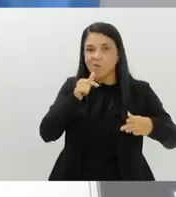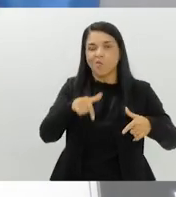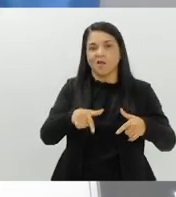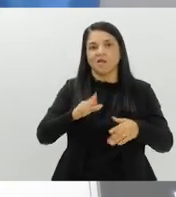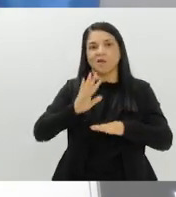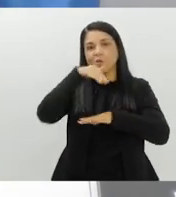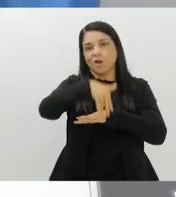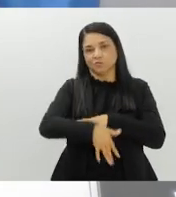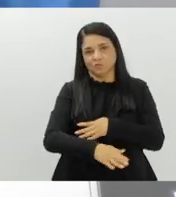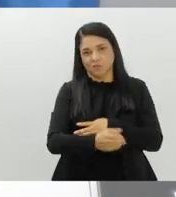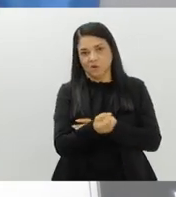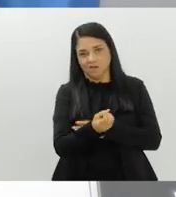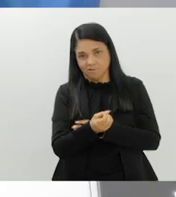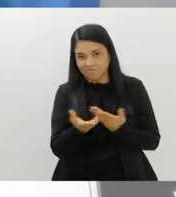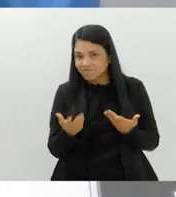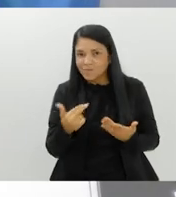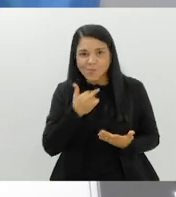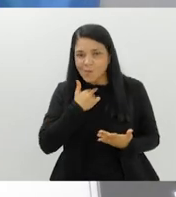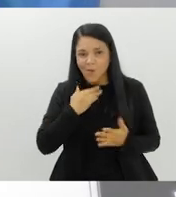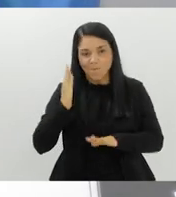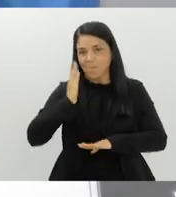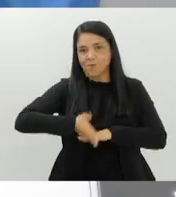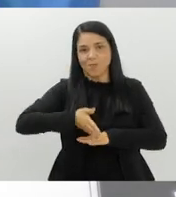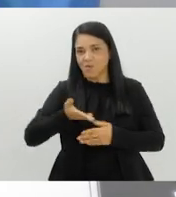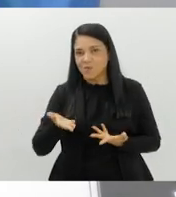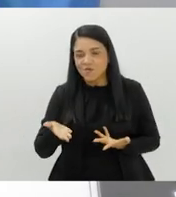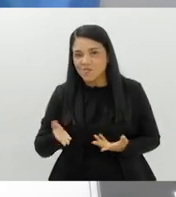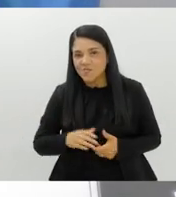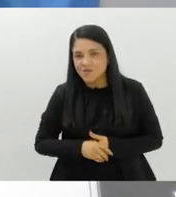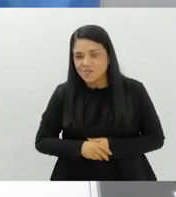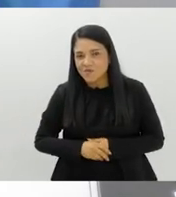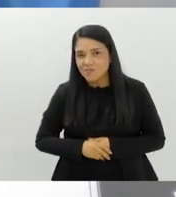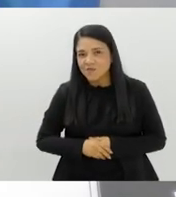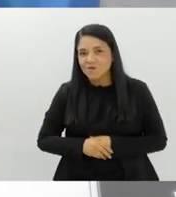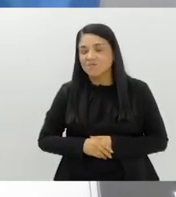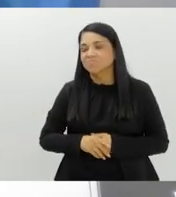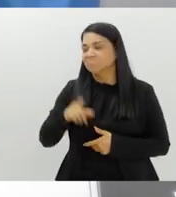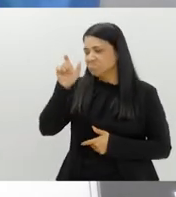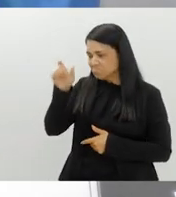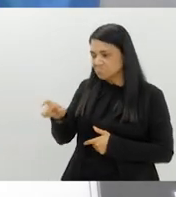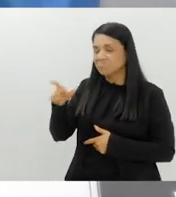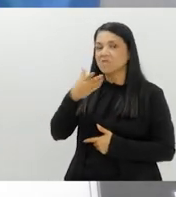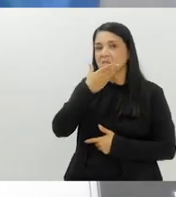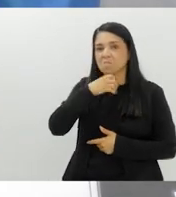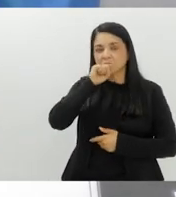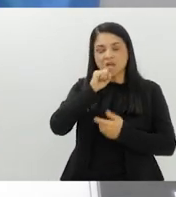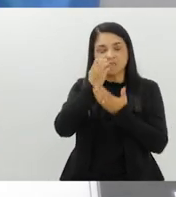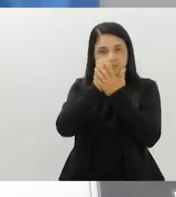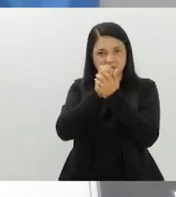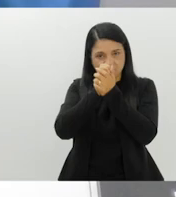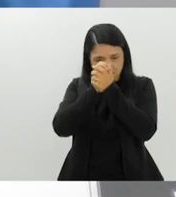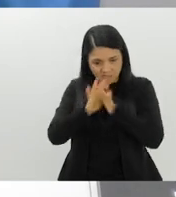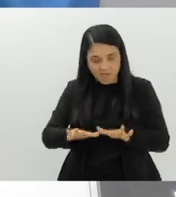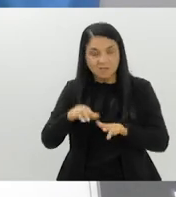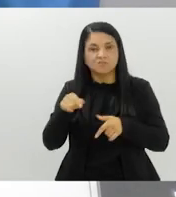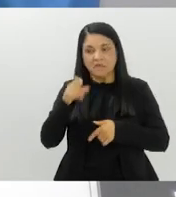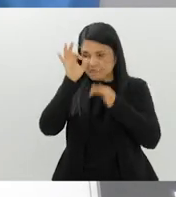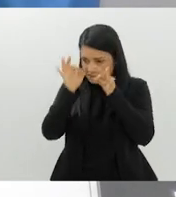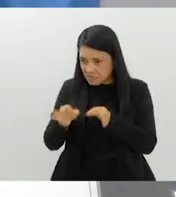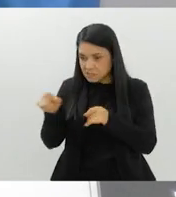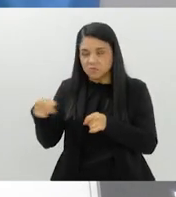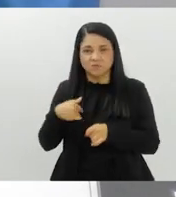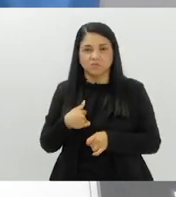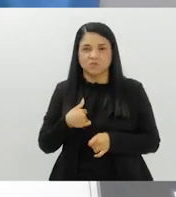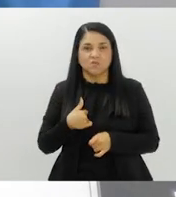Então, você, pai Sérgio, está certíssimo. O que é ilegal não é